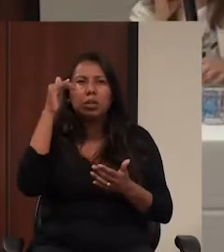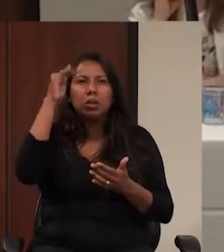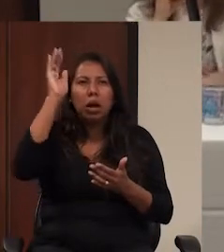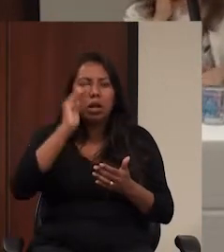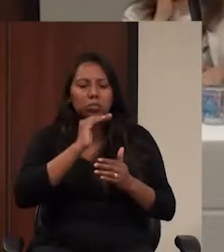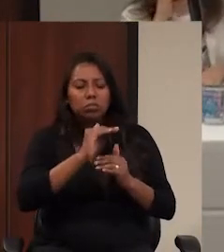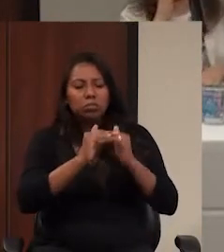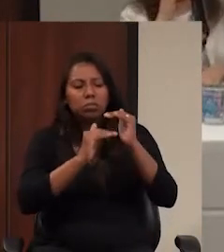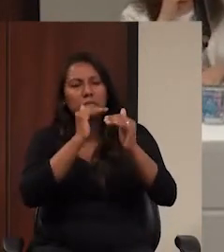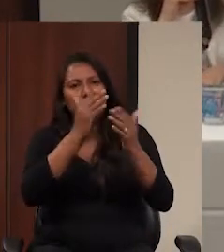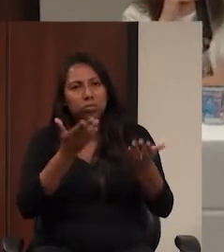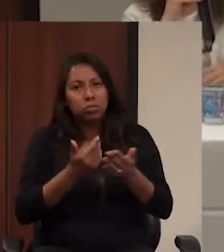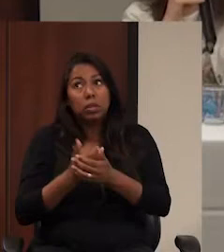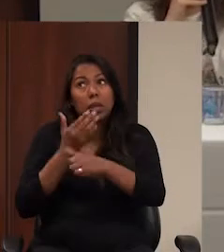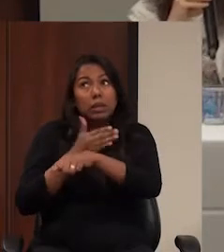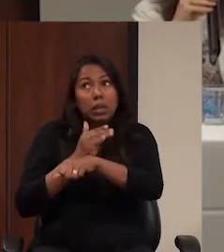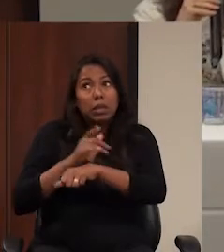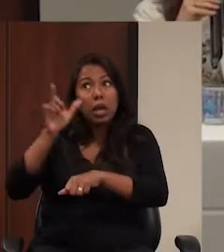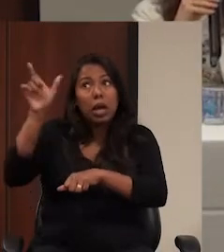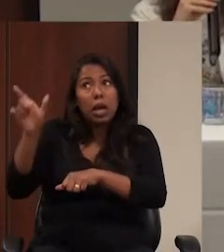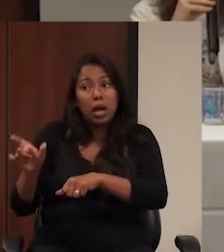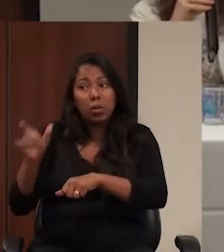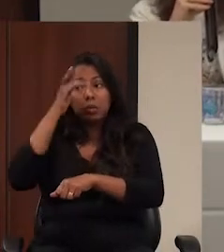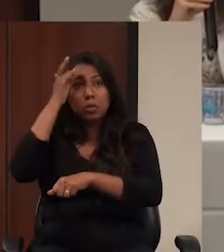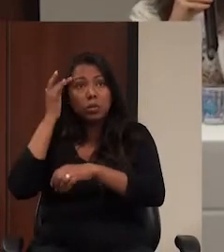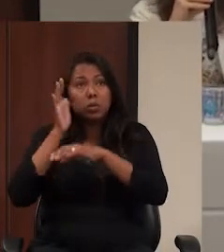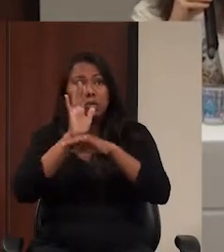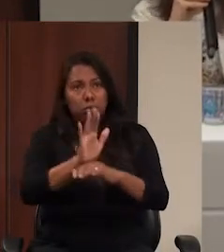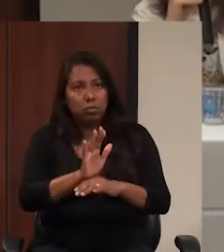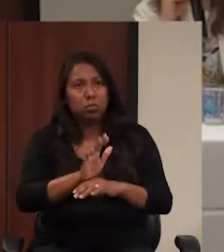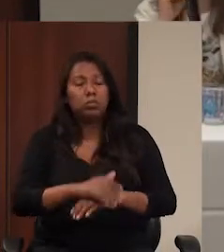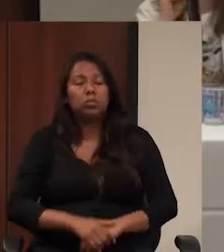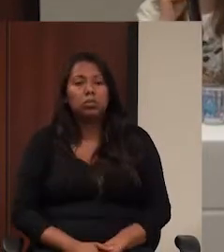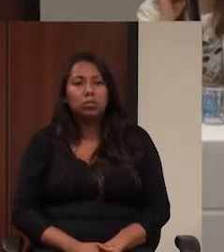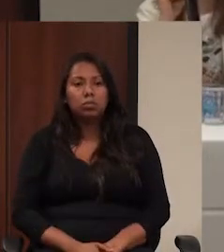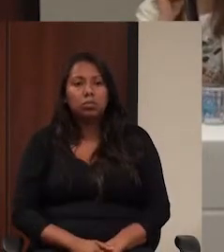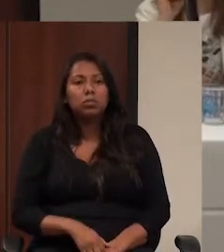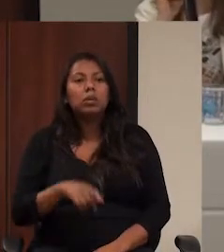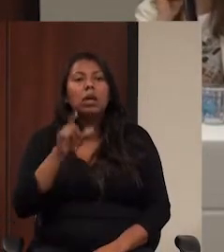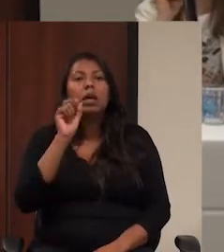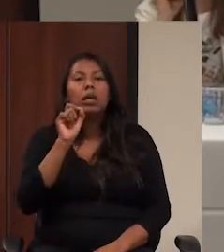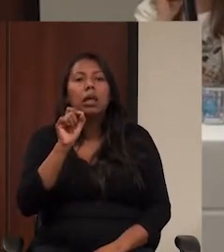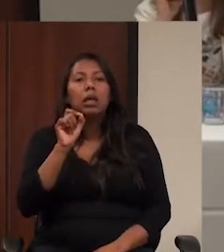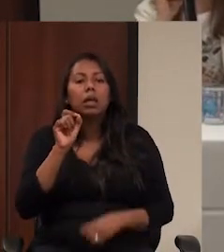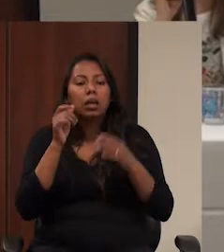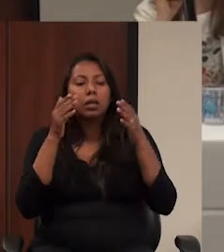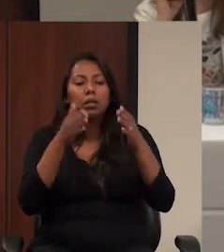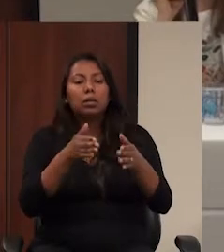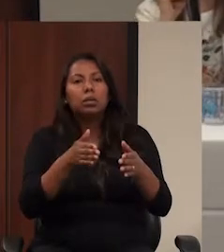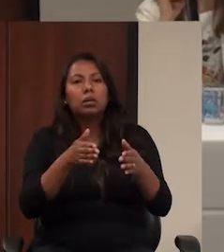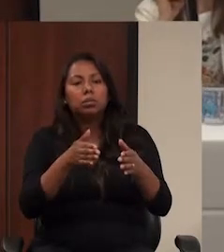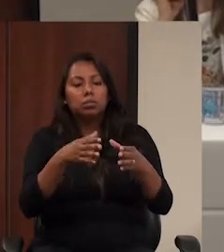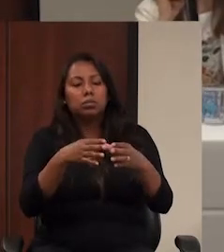na capacitação dos apoiadores e depois no trabalho com essas pessoas. Quem é o público que eles trabalharam?